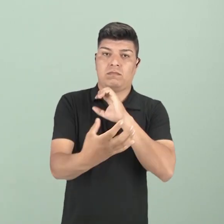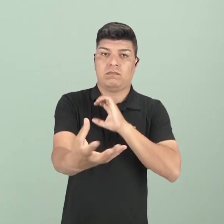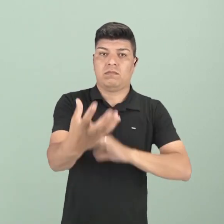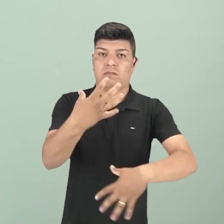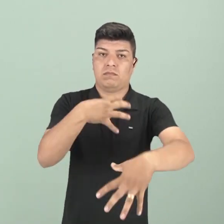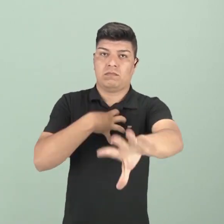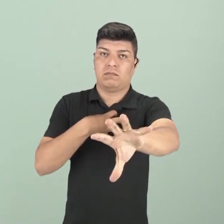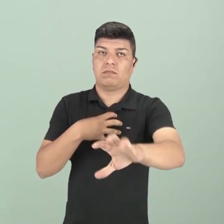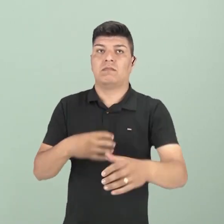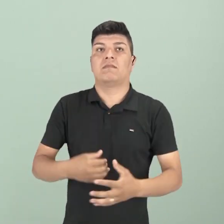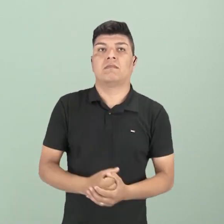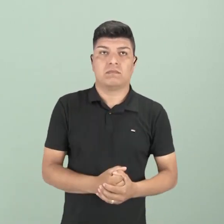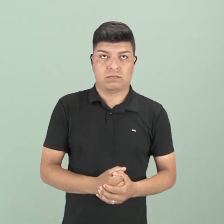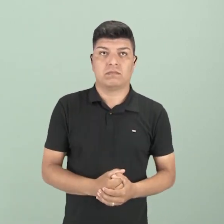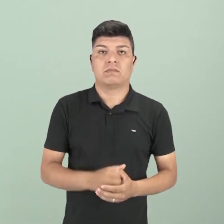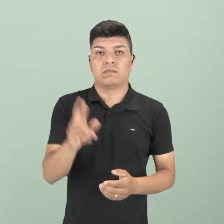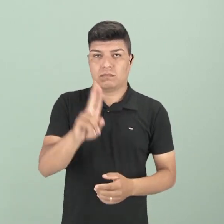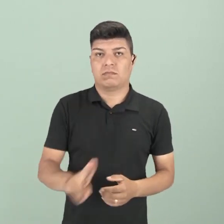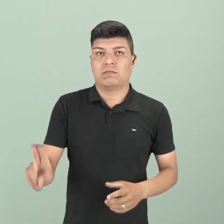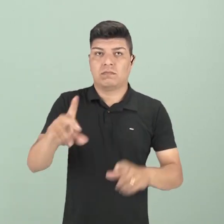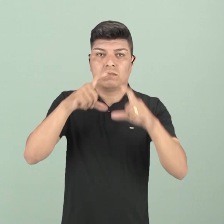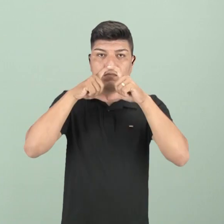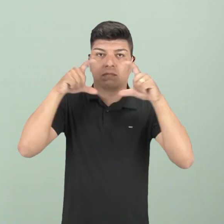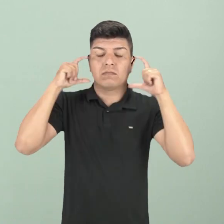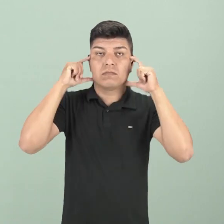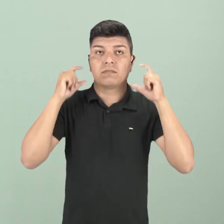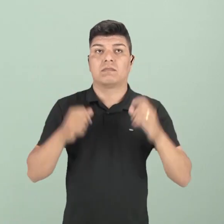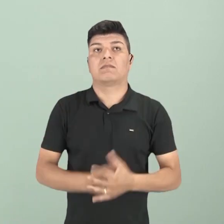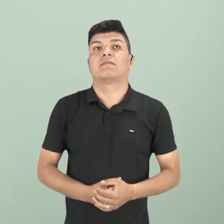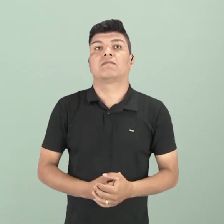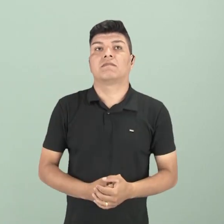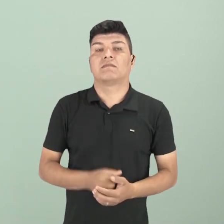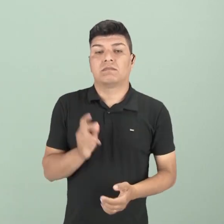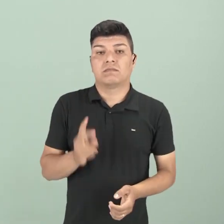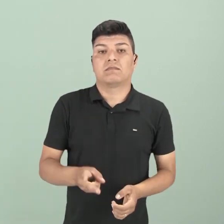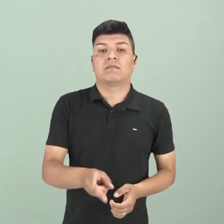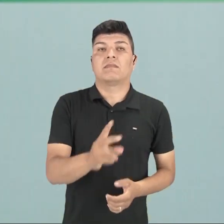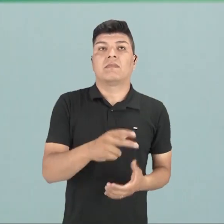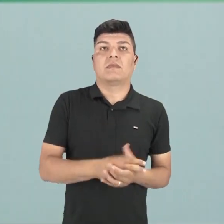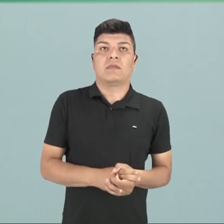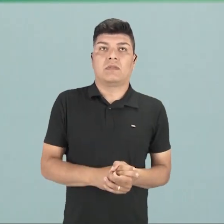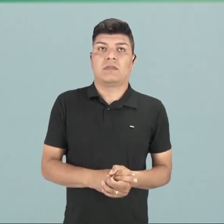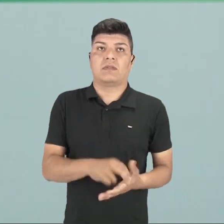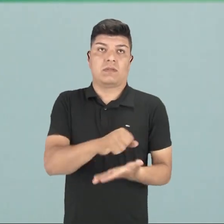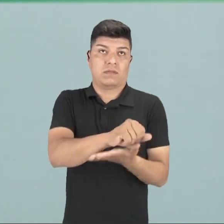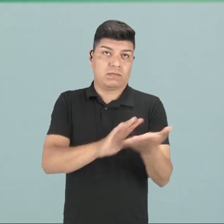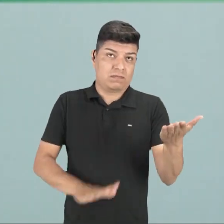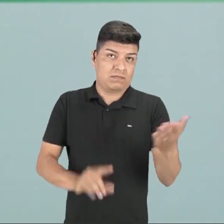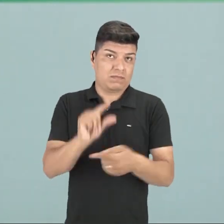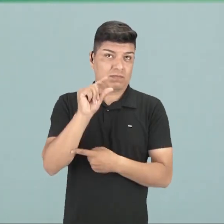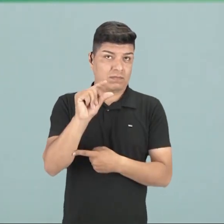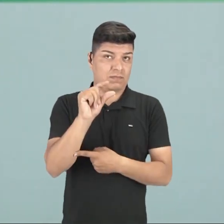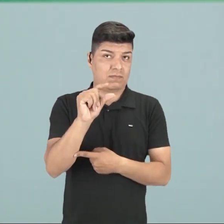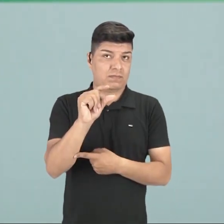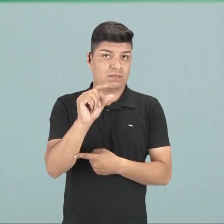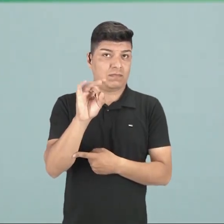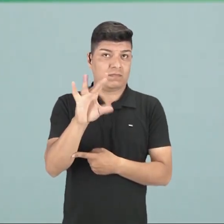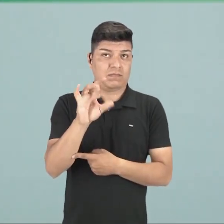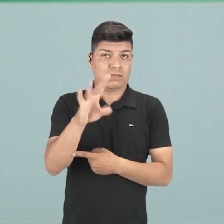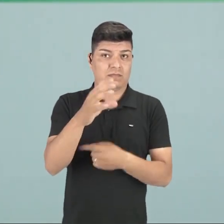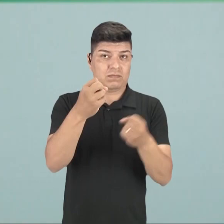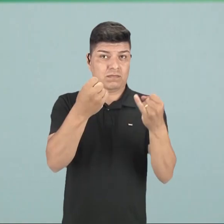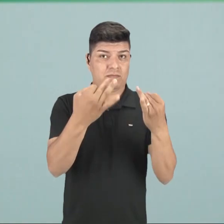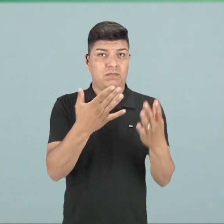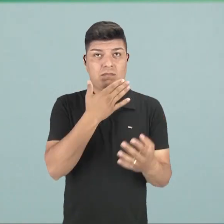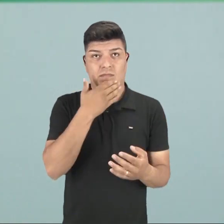também as outras pessoas. Então, vamos usar as máscaras. Continuando, temos aqui um exercício pequenininho, só para a gente falar um